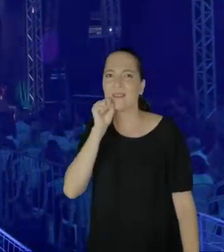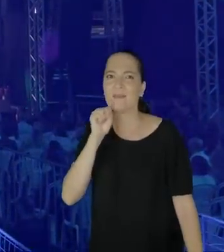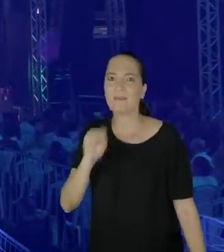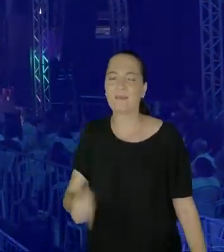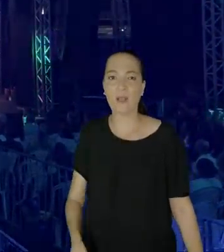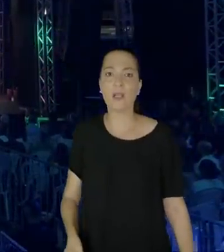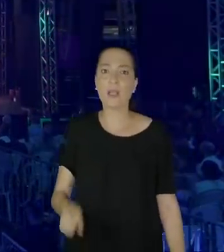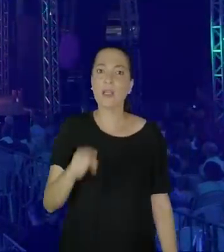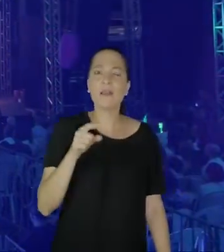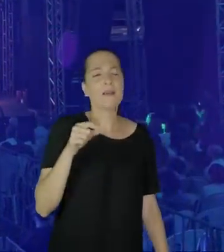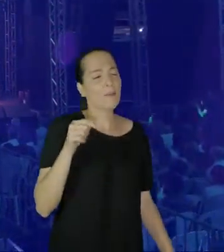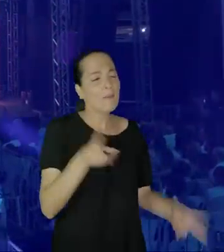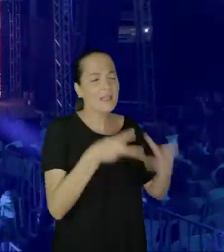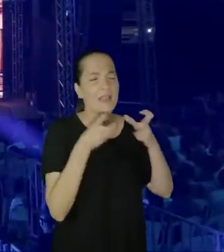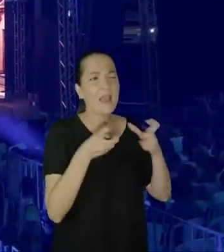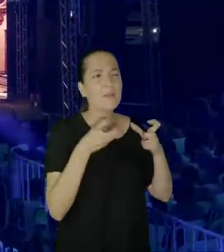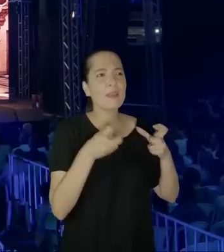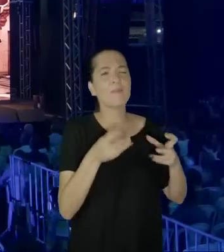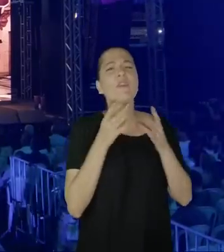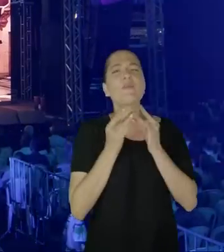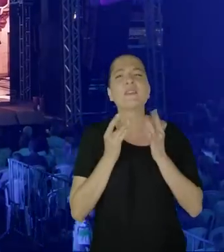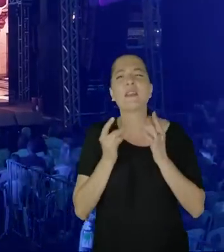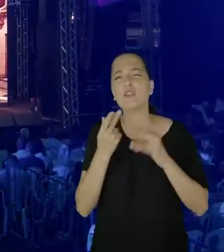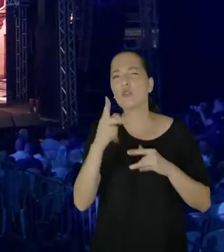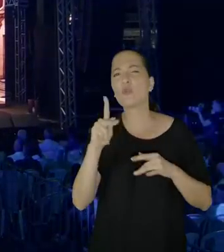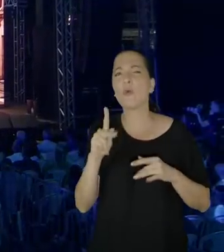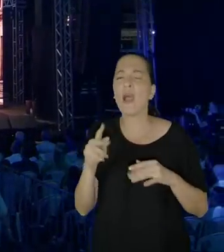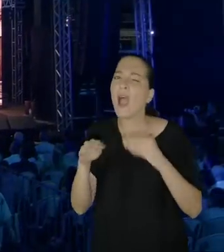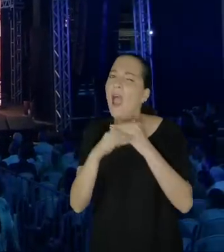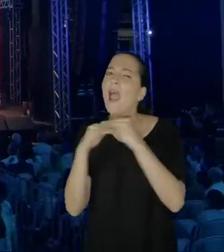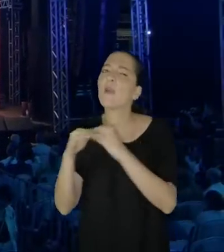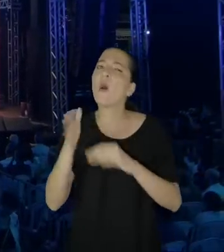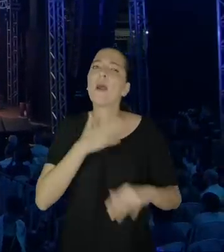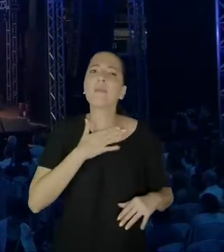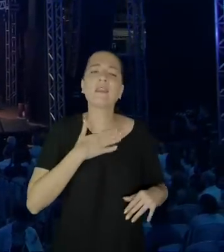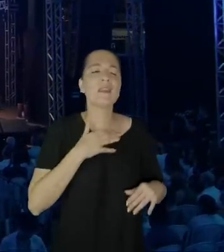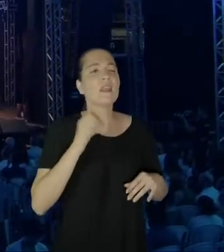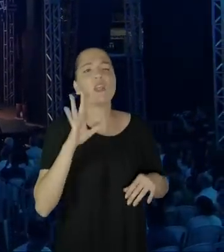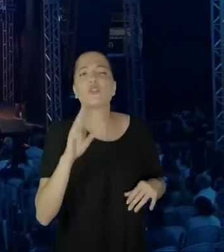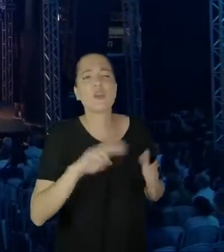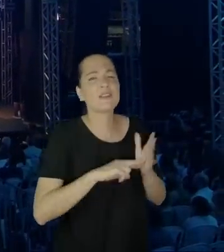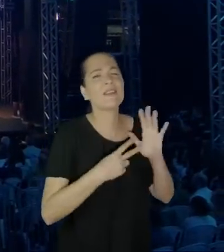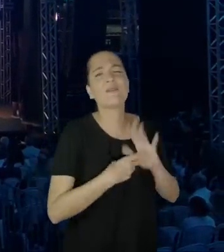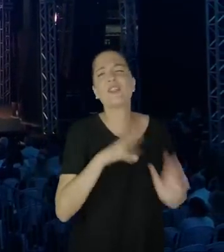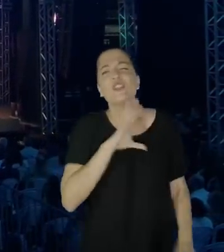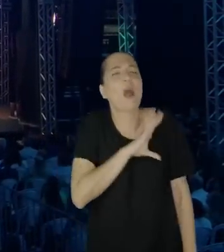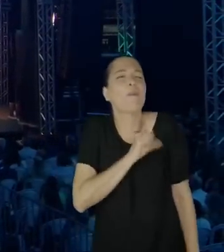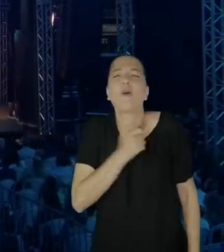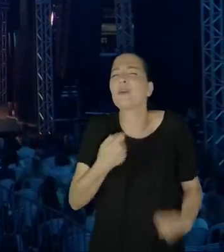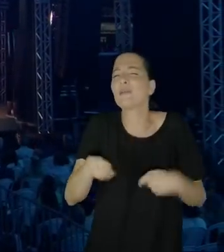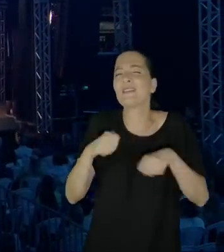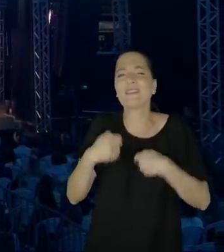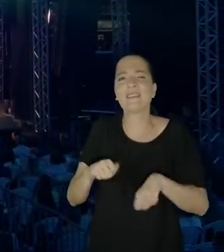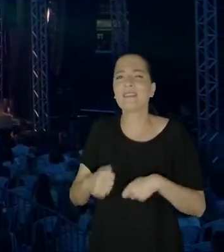a tua sede como a minha é de amar.